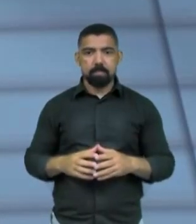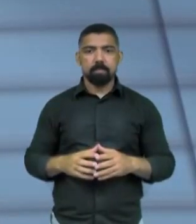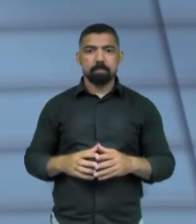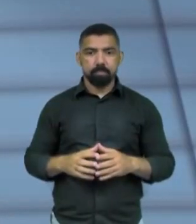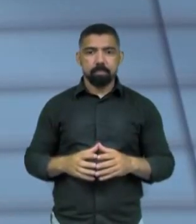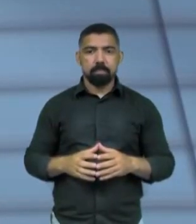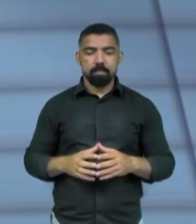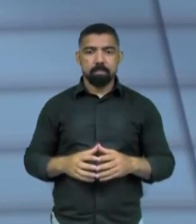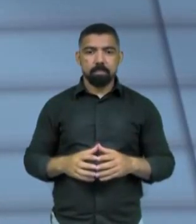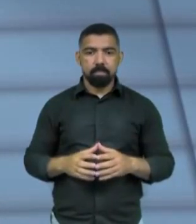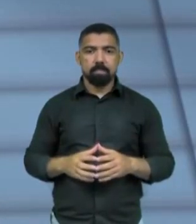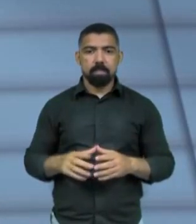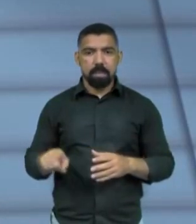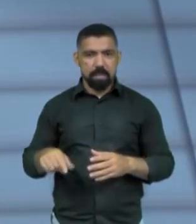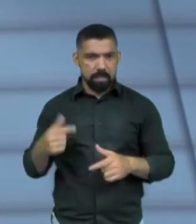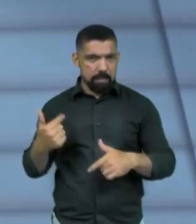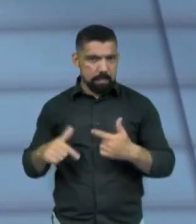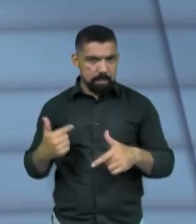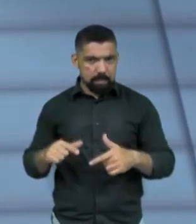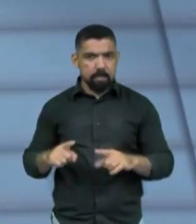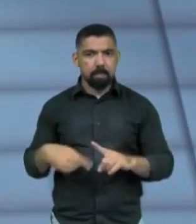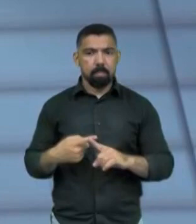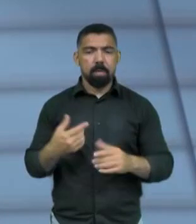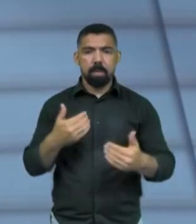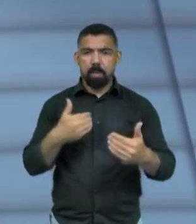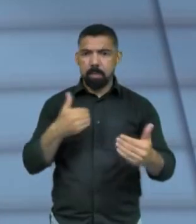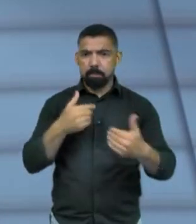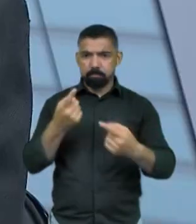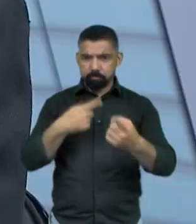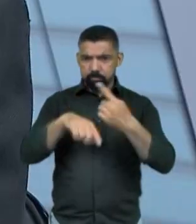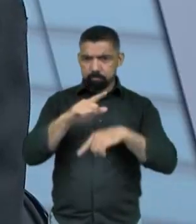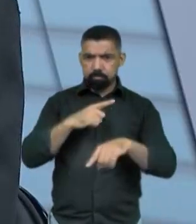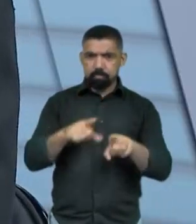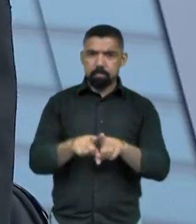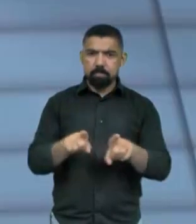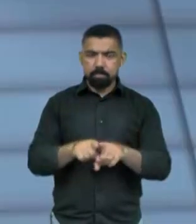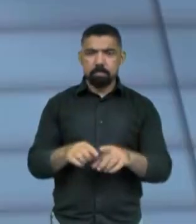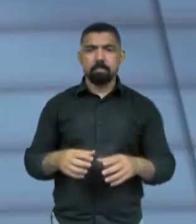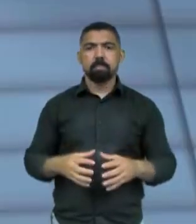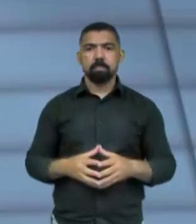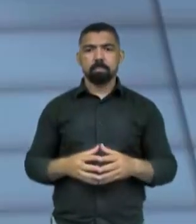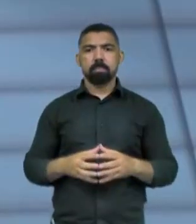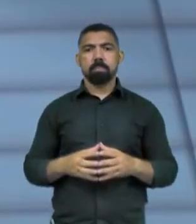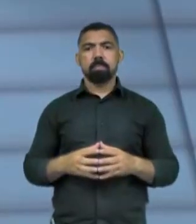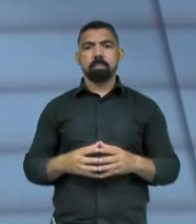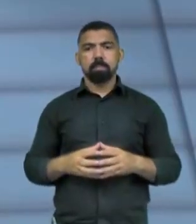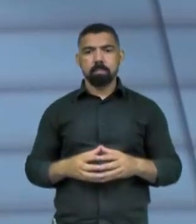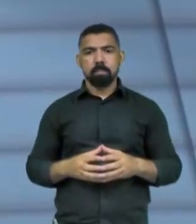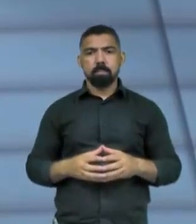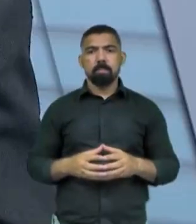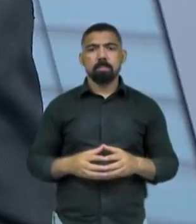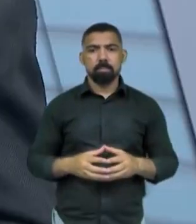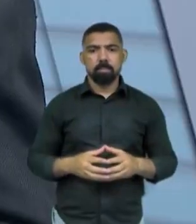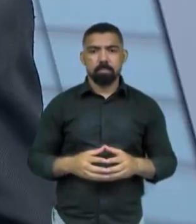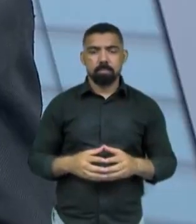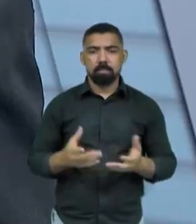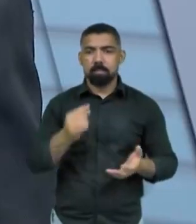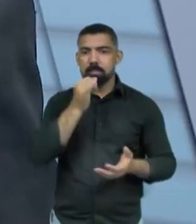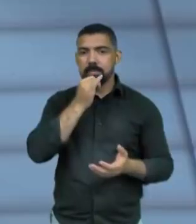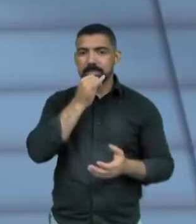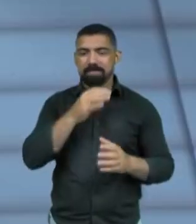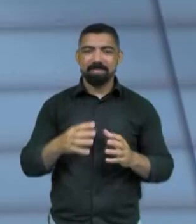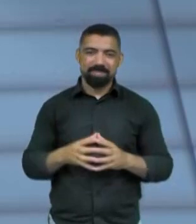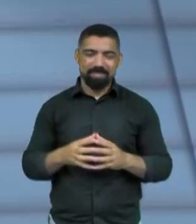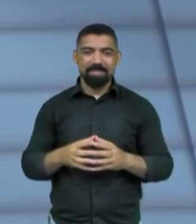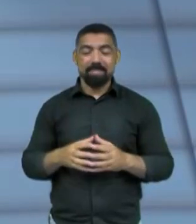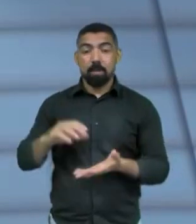emprego. Emprego, empreendedorismo, sim, né? Sim, sim. Emprego e sim, gostei, empreendedorismo. Todo mundo vai ser funcionário do Estado, que isso não existe.